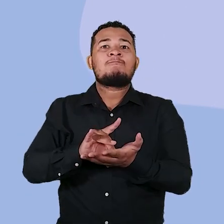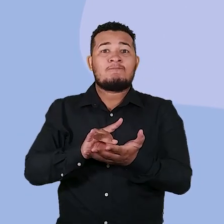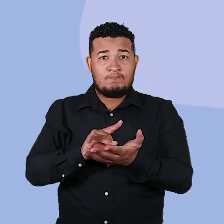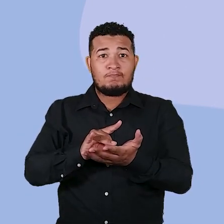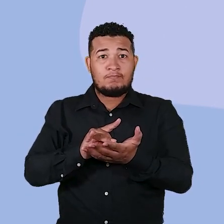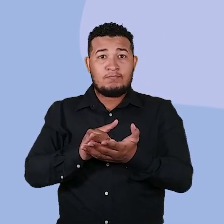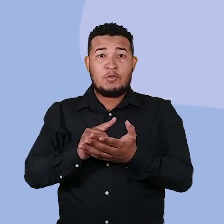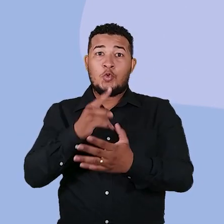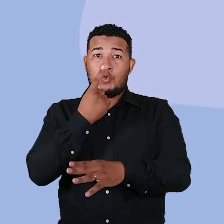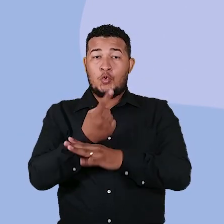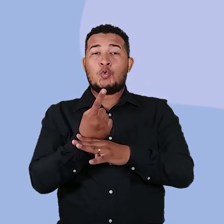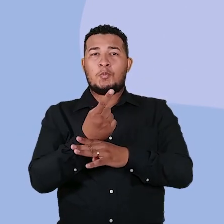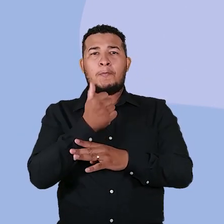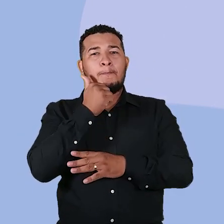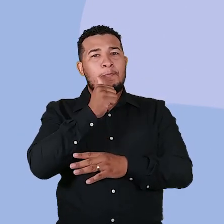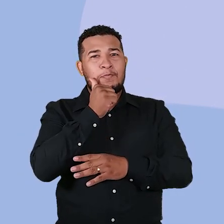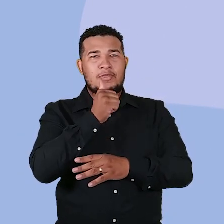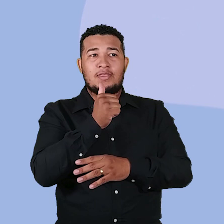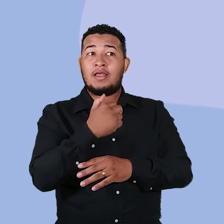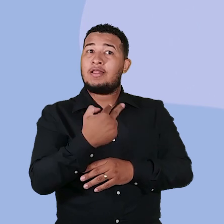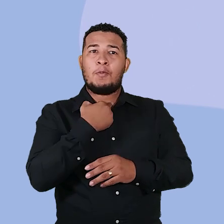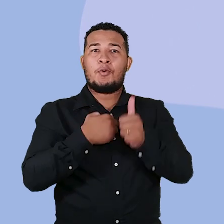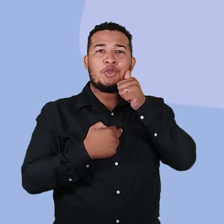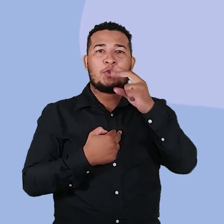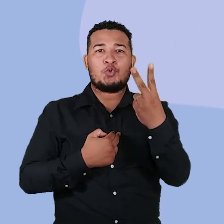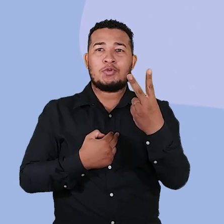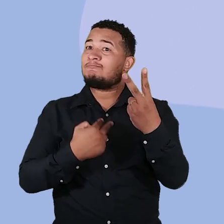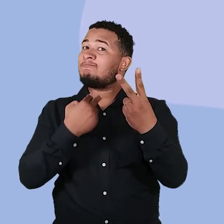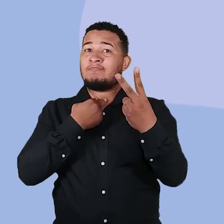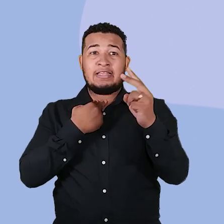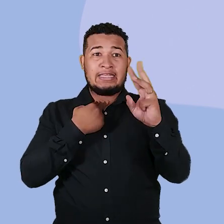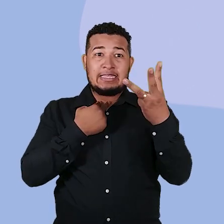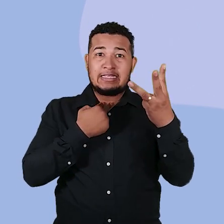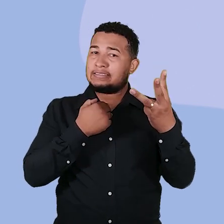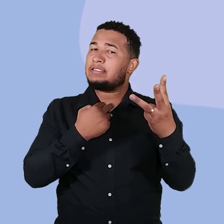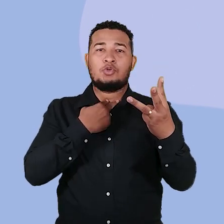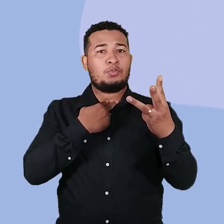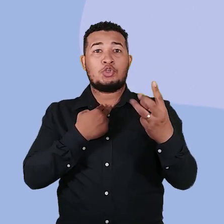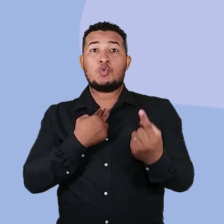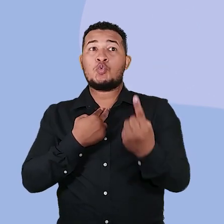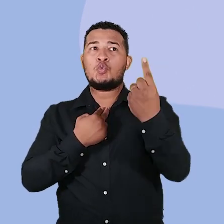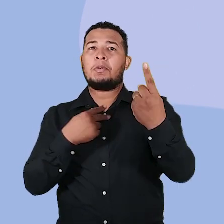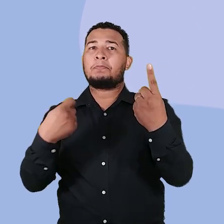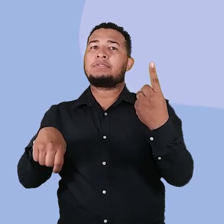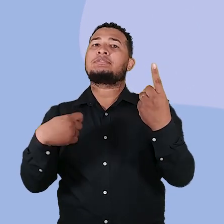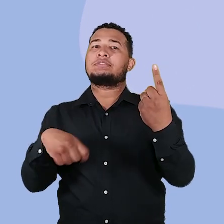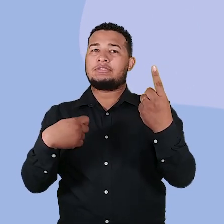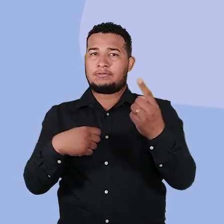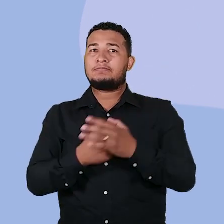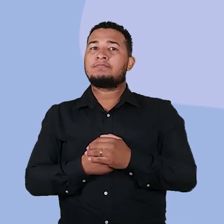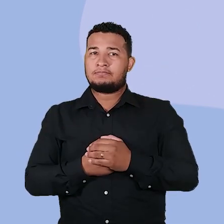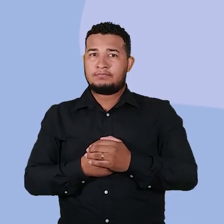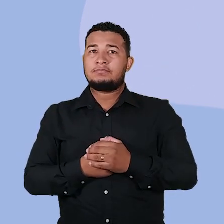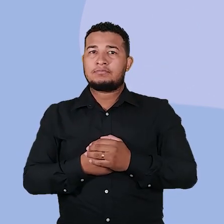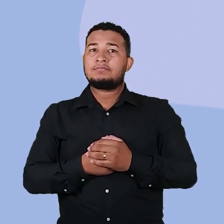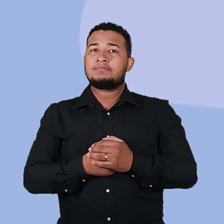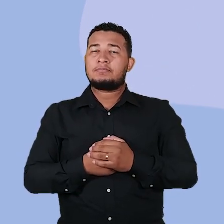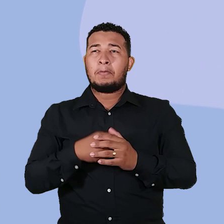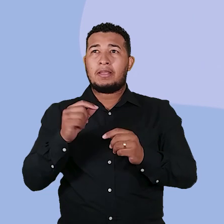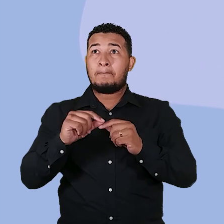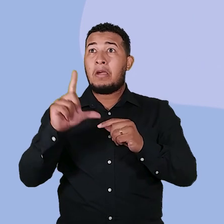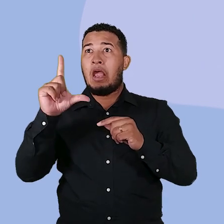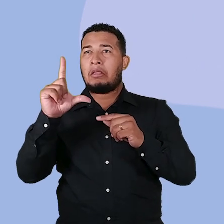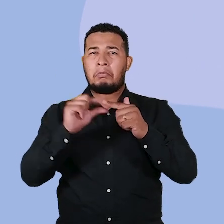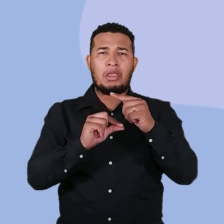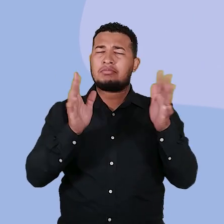se interessam exatamente uma menina não pode ser duas meninas e nem três meninas tem que ser uma ela não é